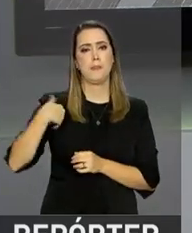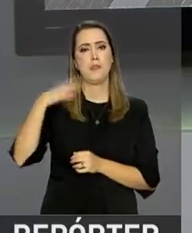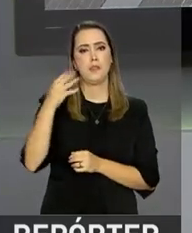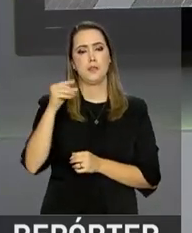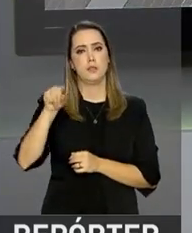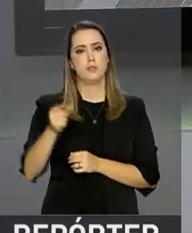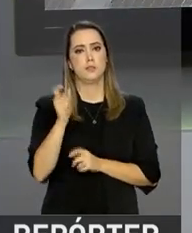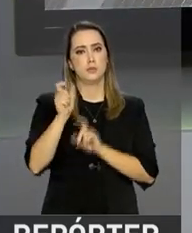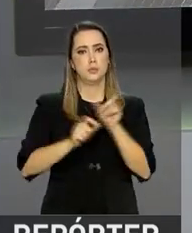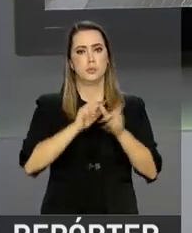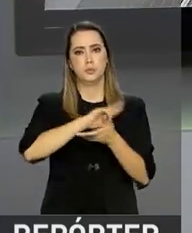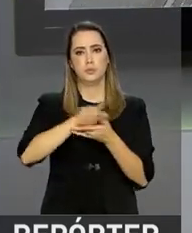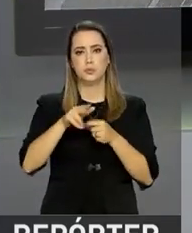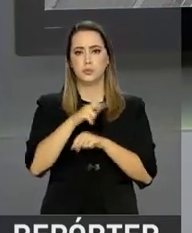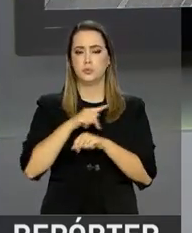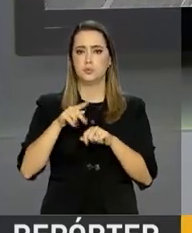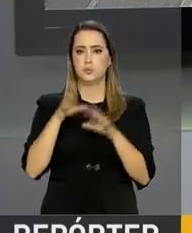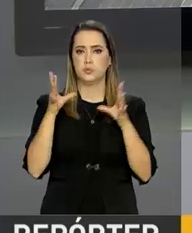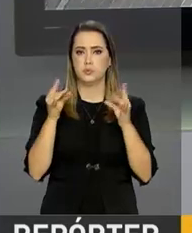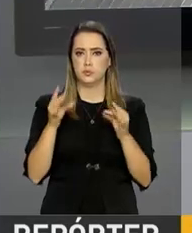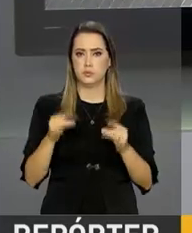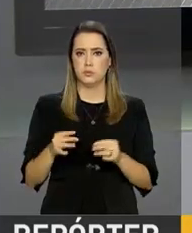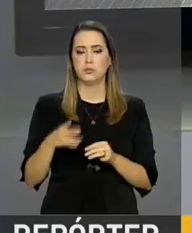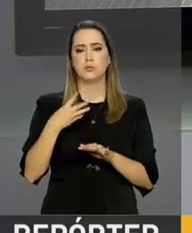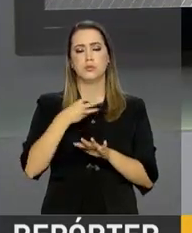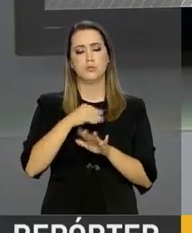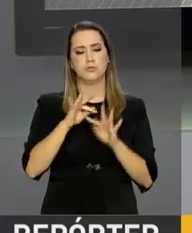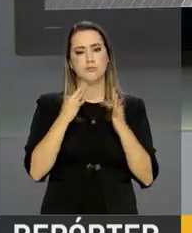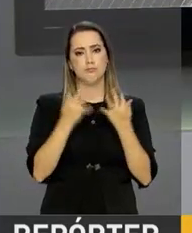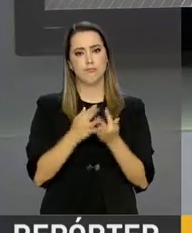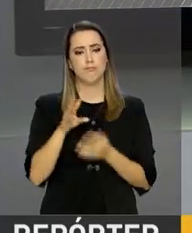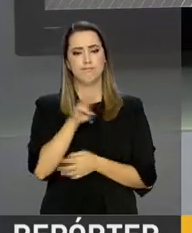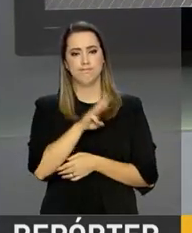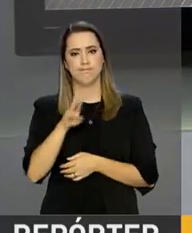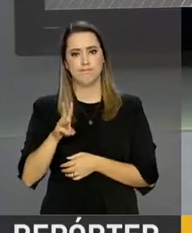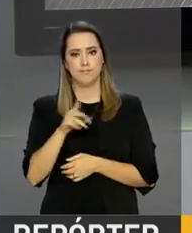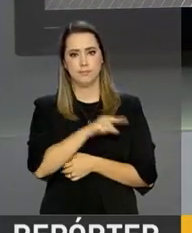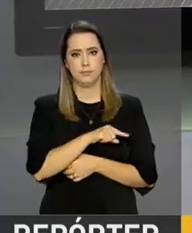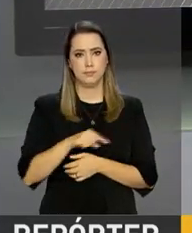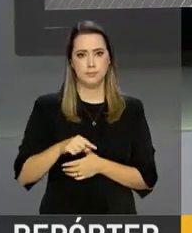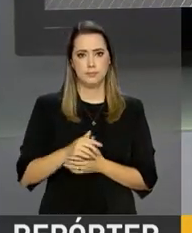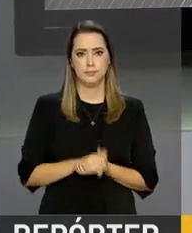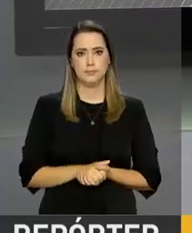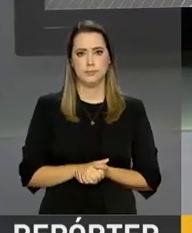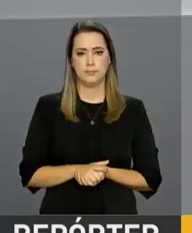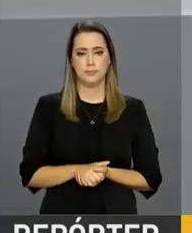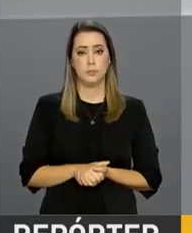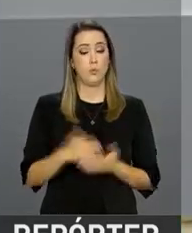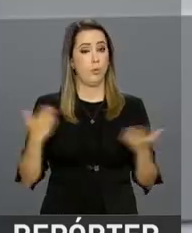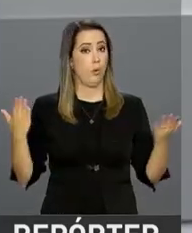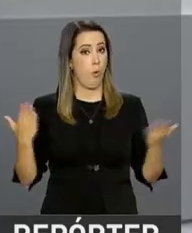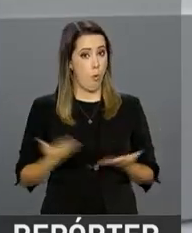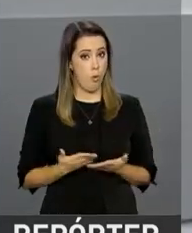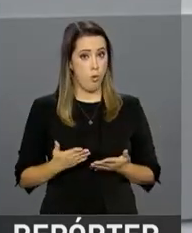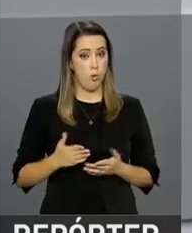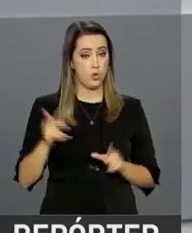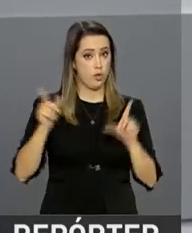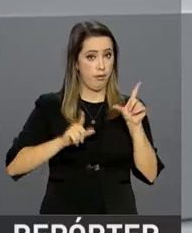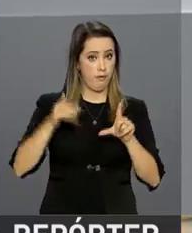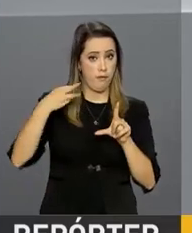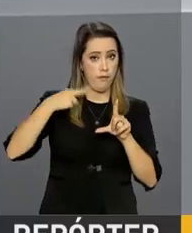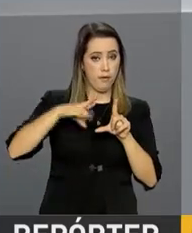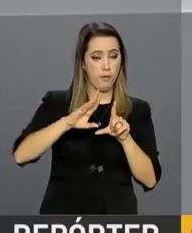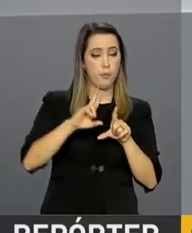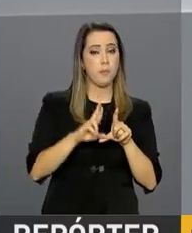diversos países. Todas as informações sobre o Fórum estão no site que aparece aí na sua tela. E a TV NBR